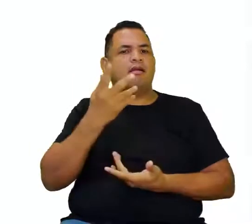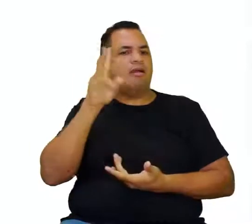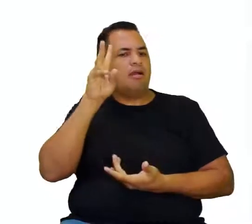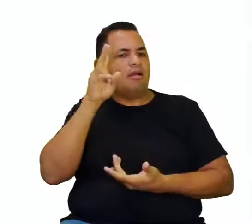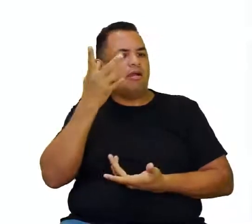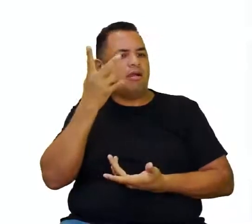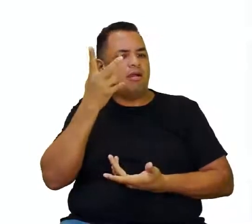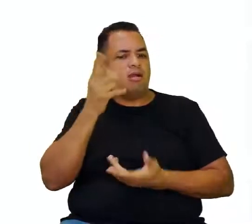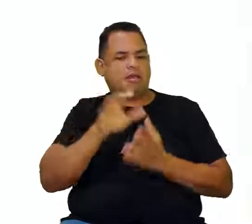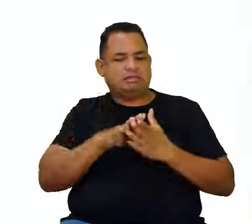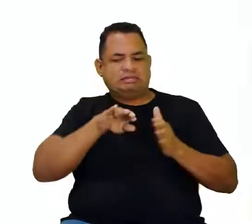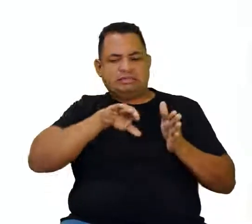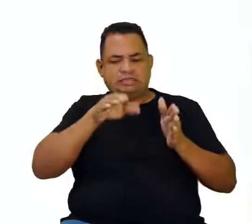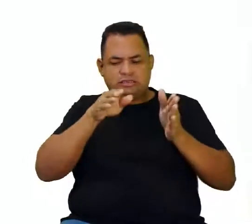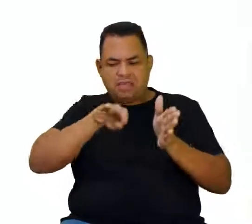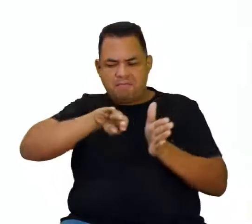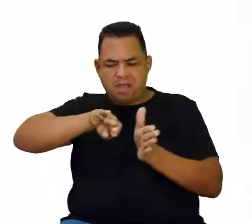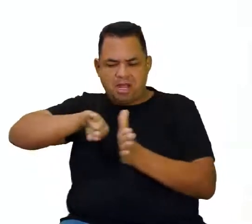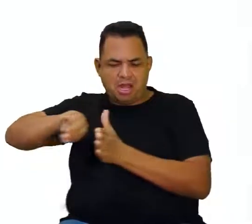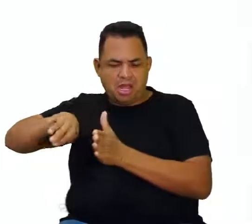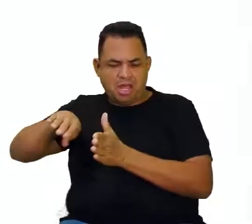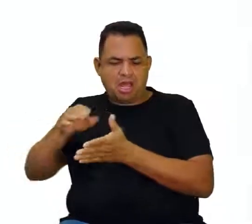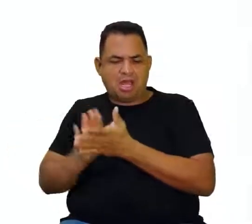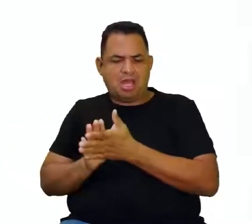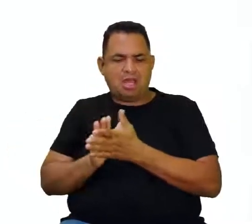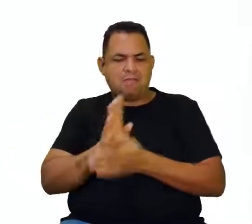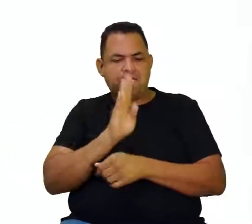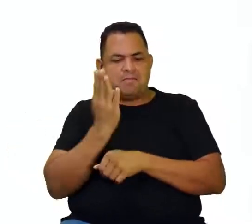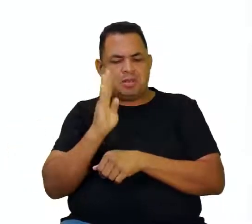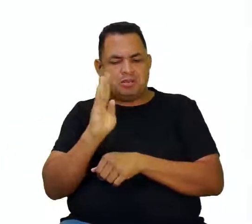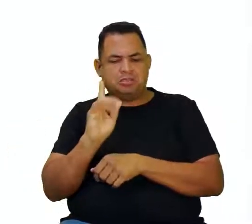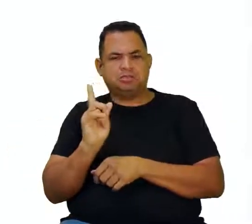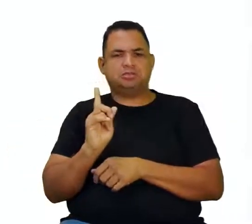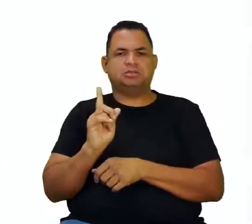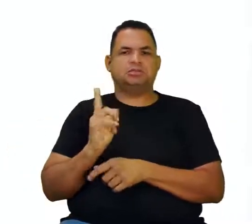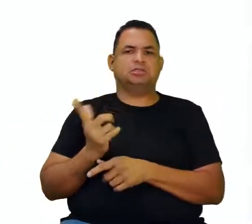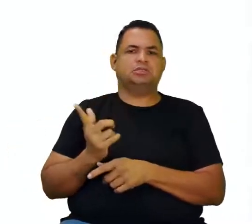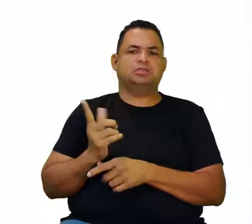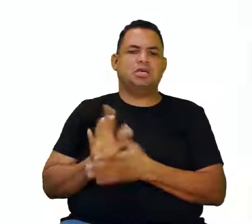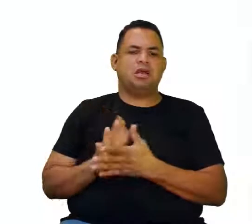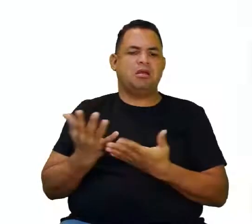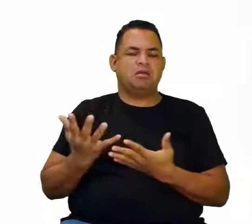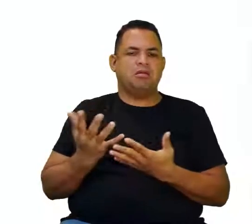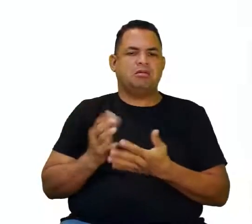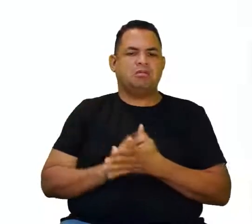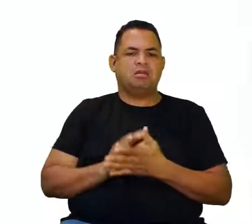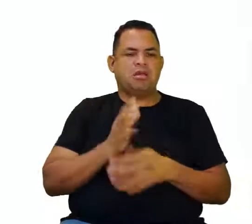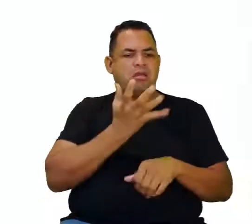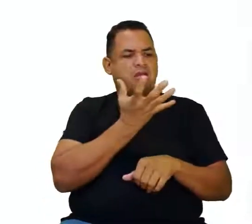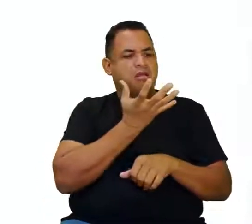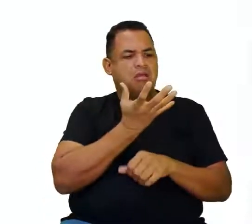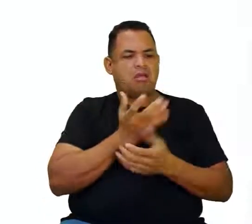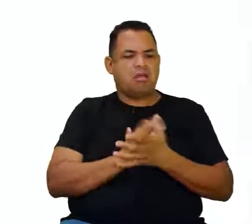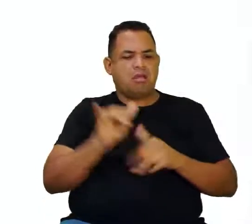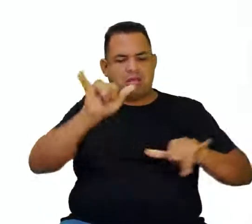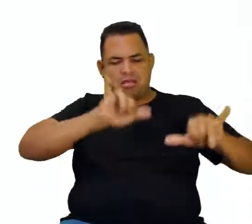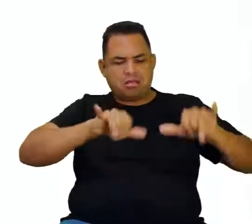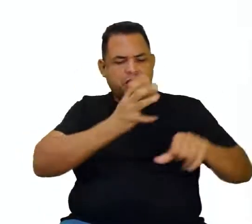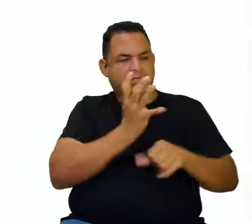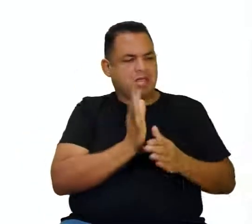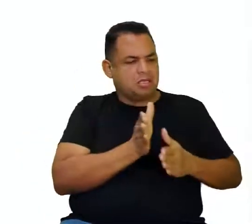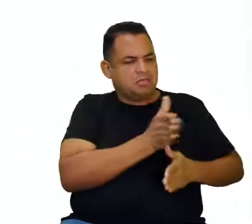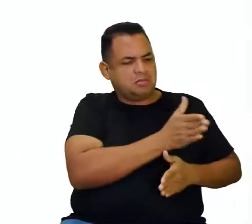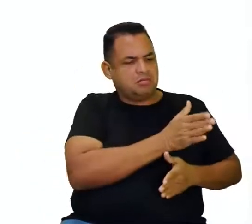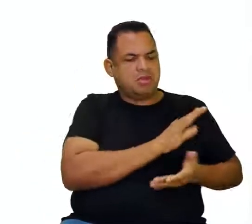em caixinha, biologia é só biologia, não tem nada a ver com química. Química é só química, não tem nada a ver